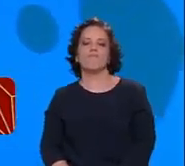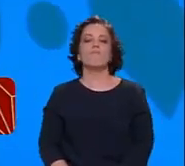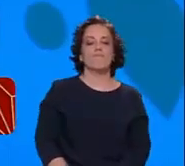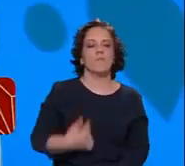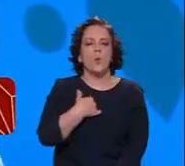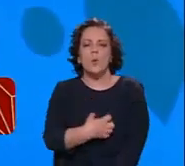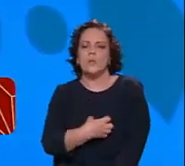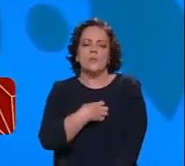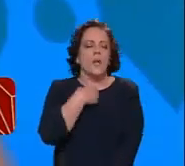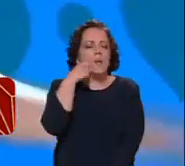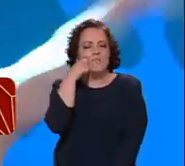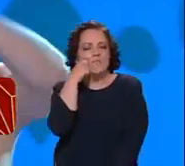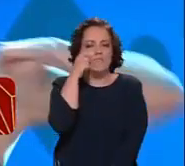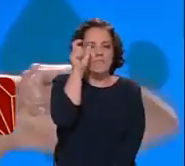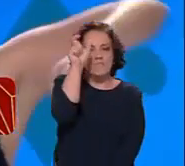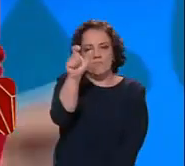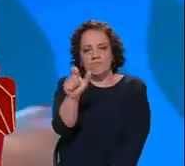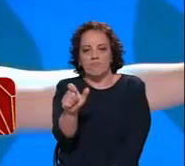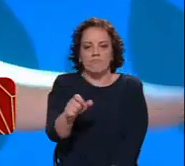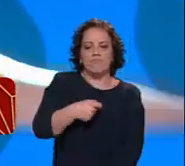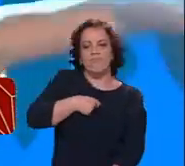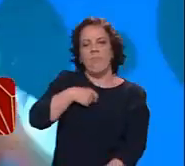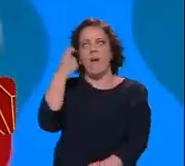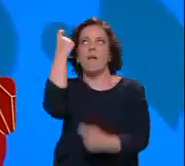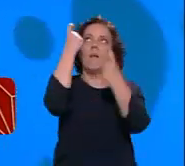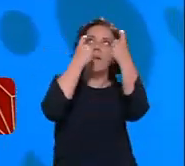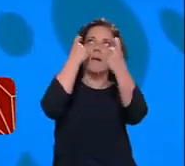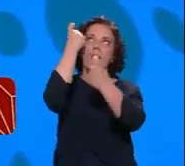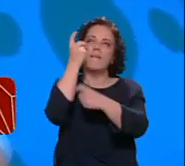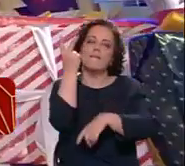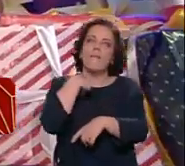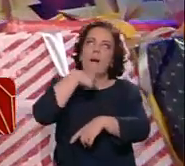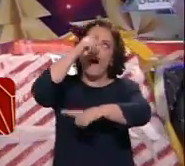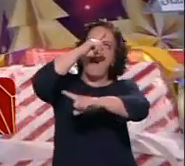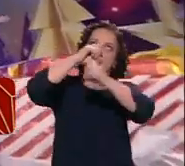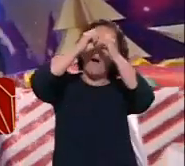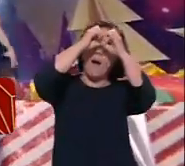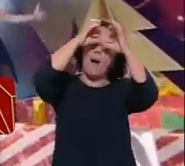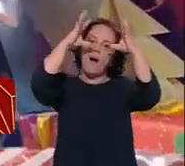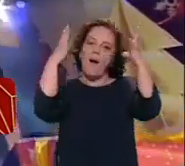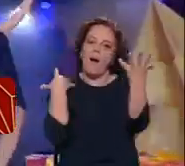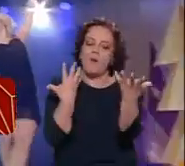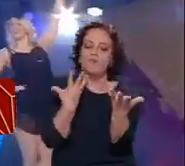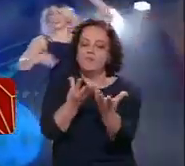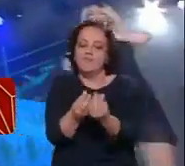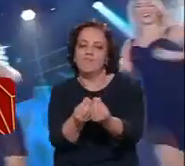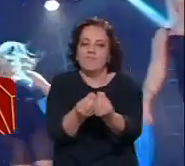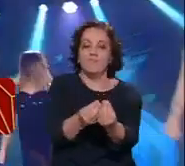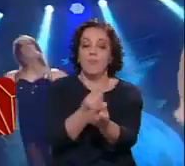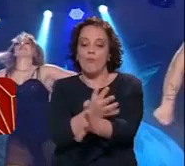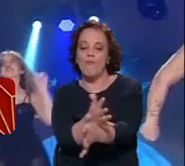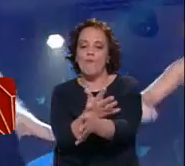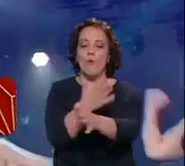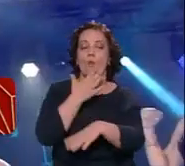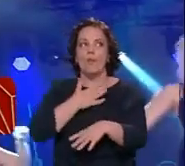Sinto o teu corpo quando remexo na minha vida, estou contigo. Cada momento sinto teu fogo, teu